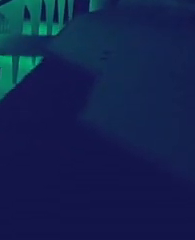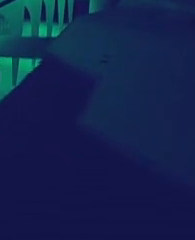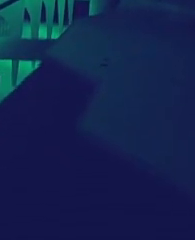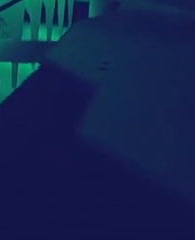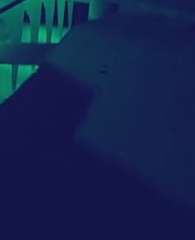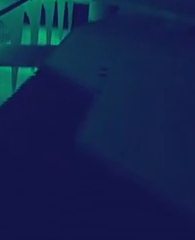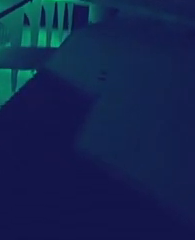Tchau.